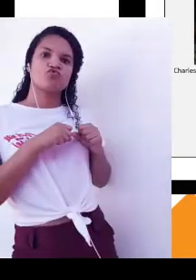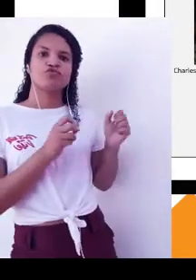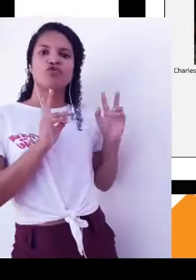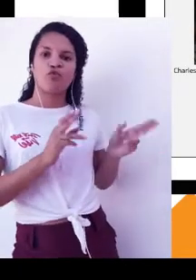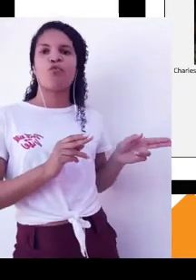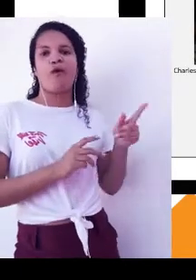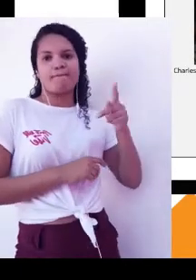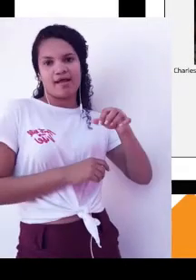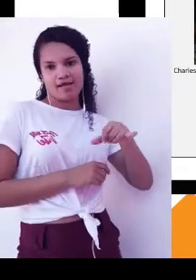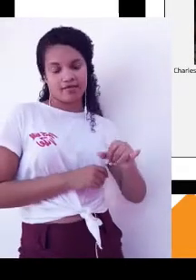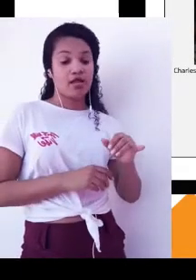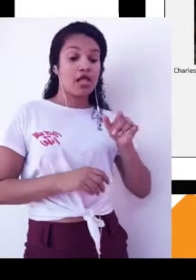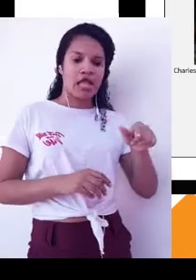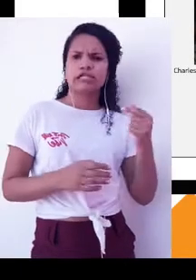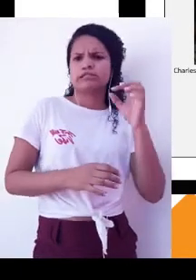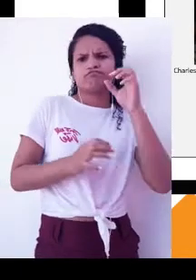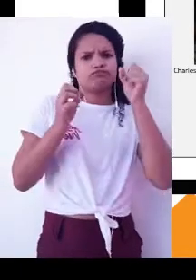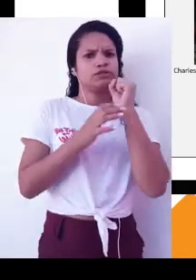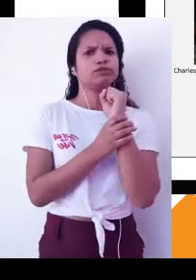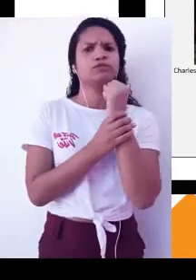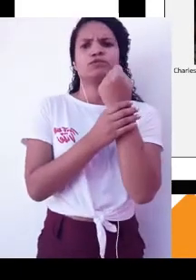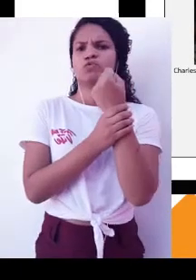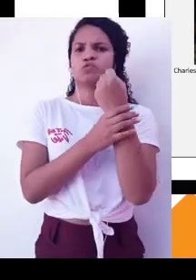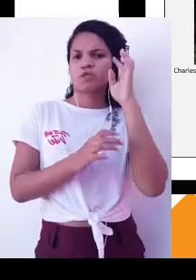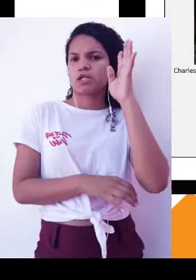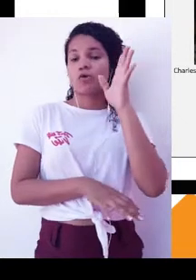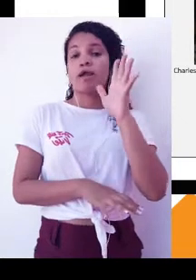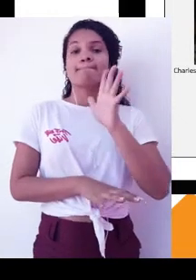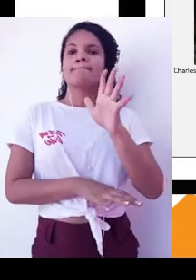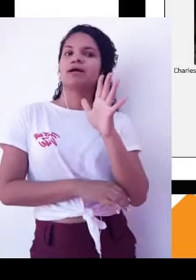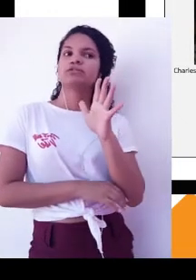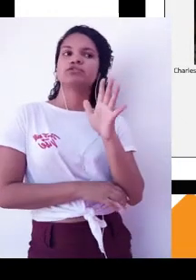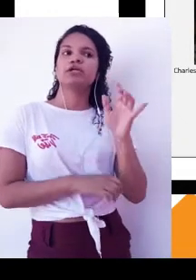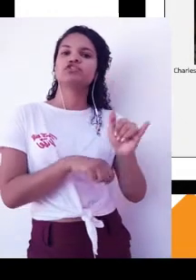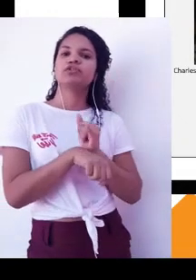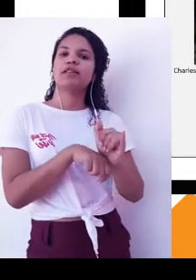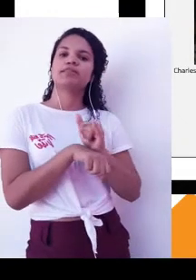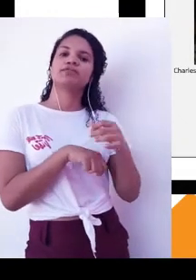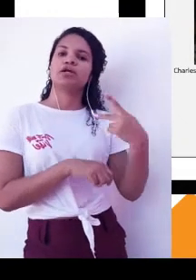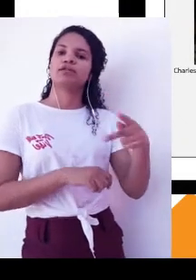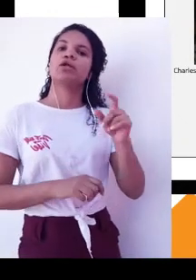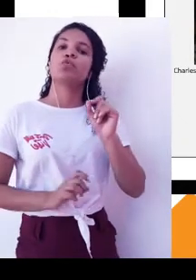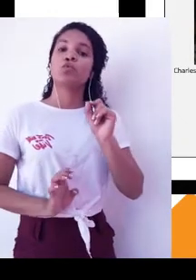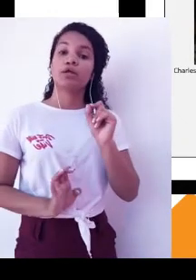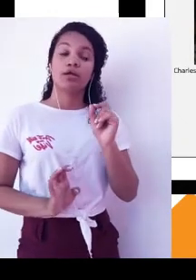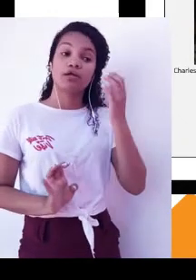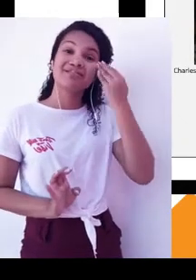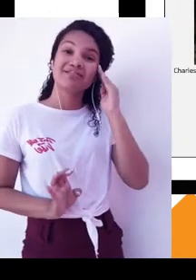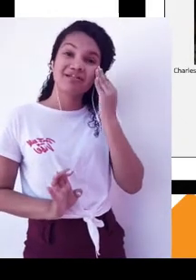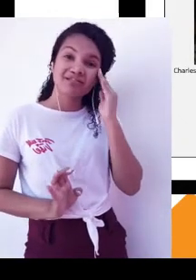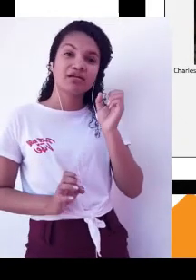seguro da teoria que ele construiu para explicar isso. Mas a grande sacada do Darwin é